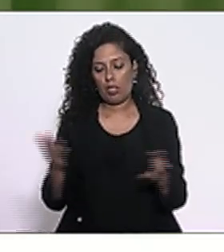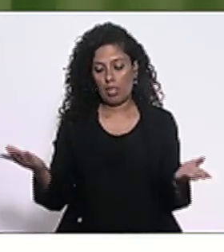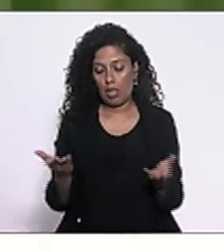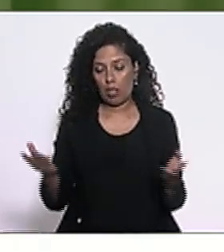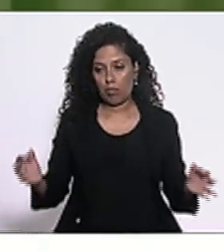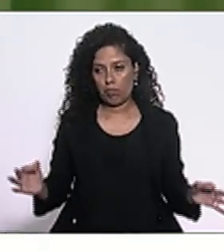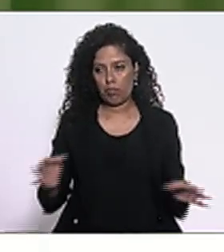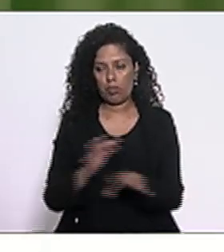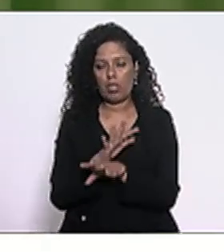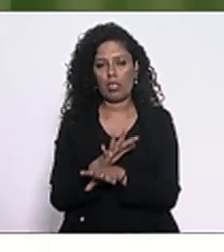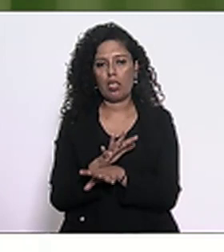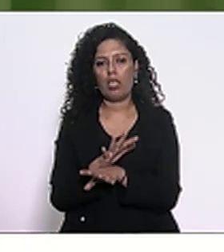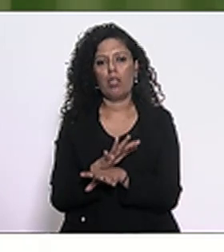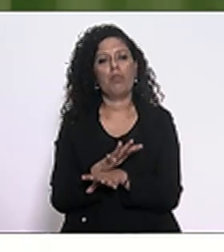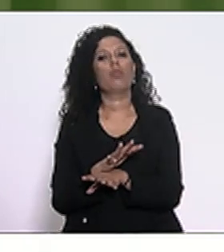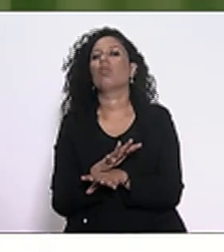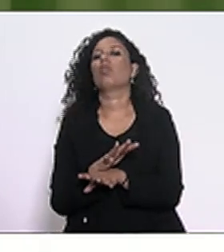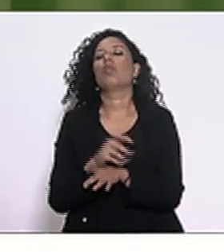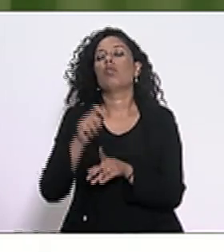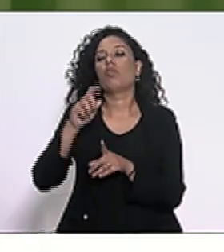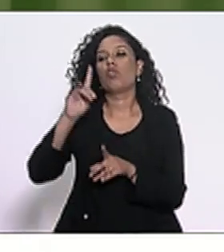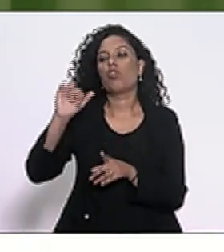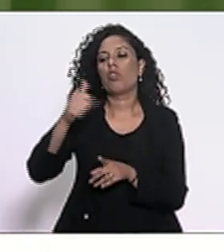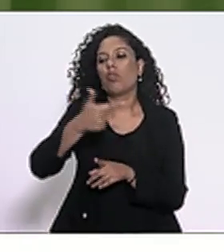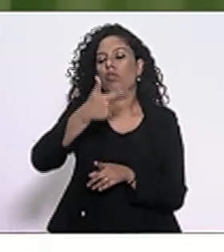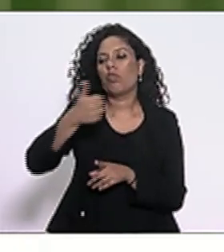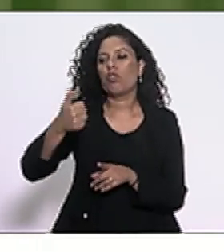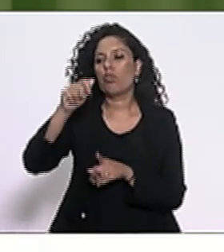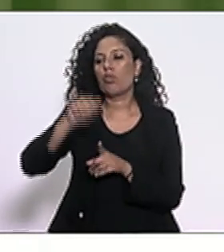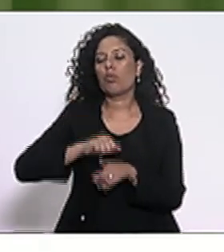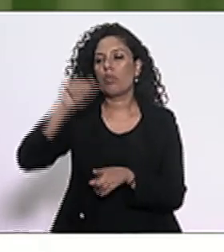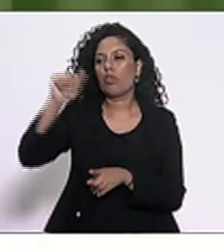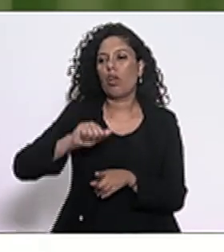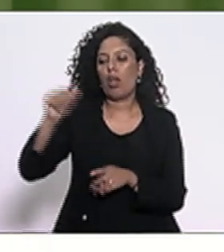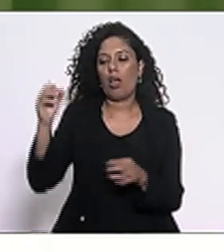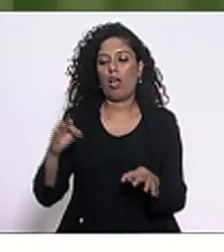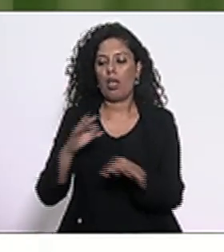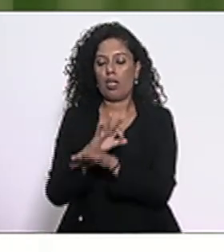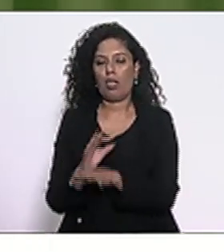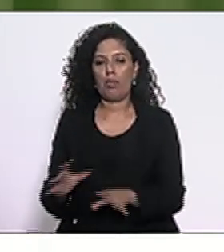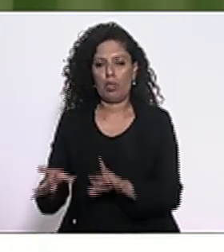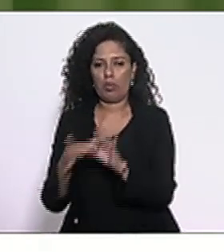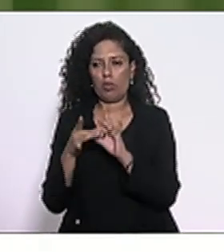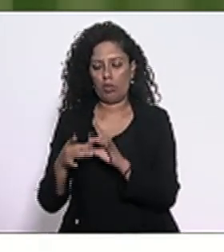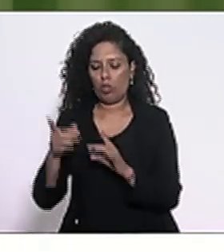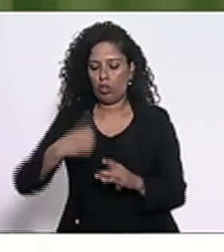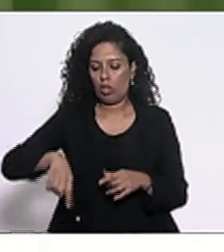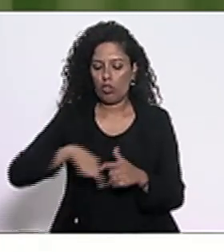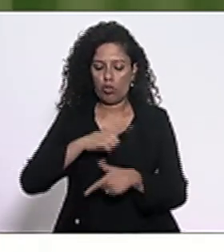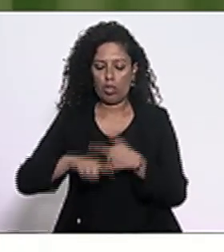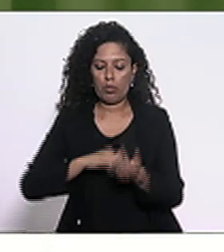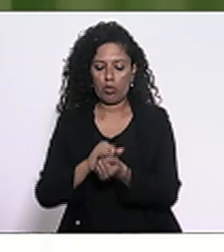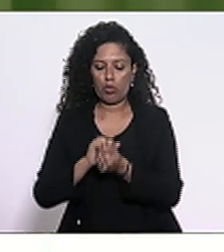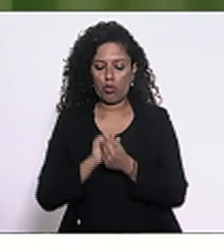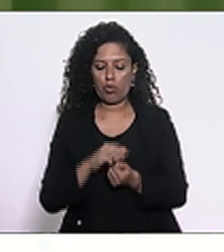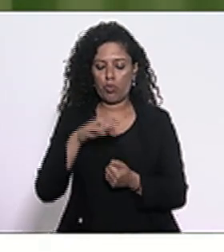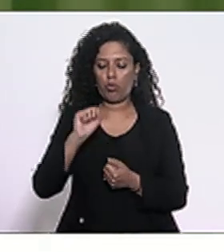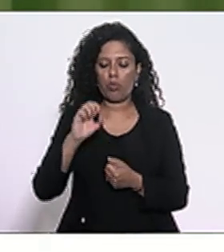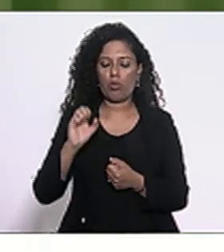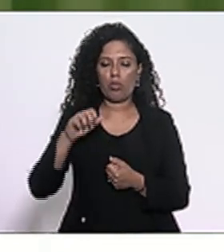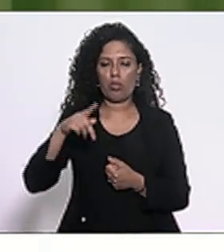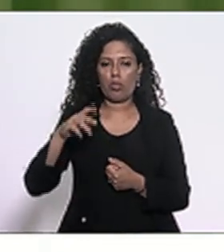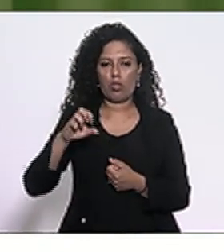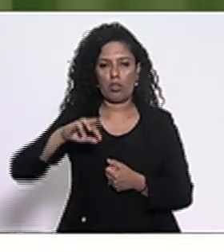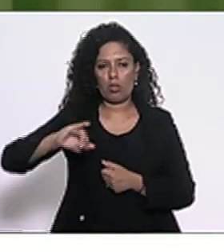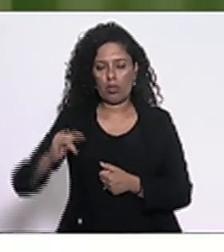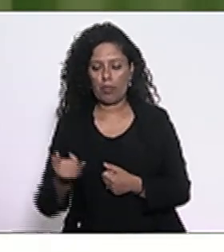não é esse mês, 21 de agosto. Né? Então, temos trabalhado muito com o CEPERJ nessa área de dados, né, de